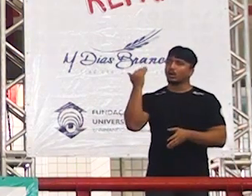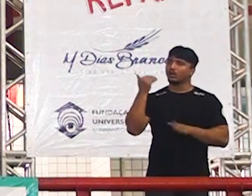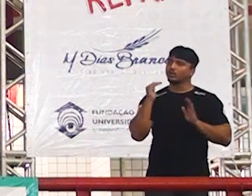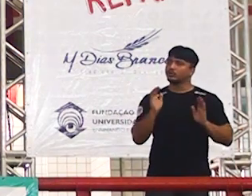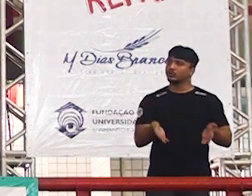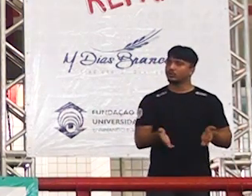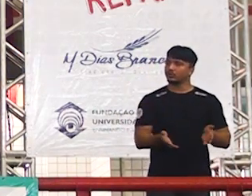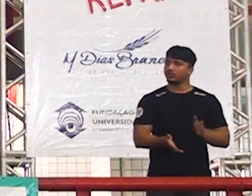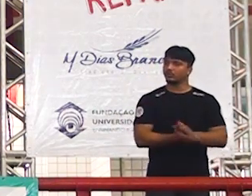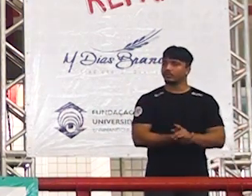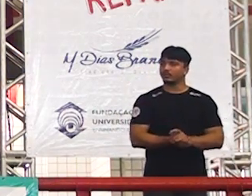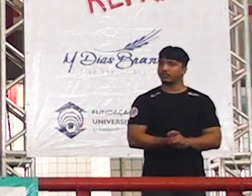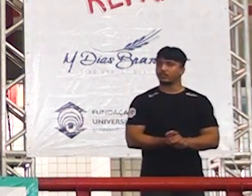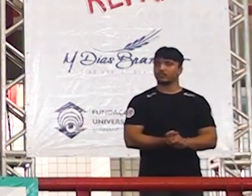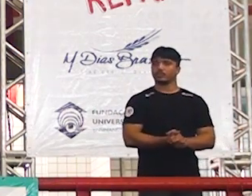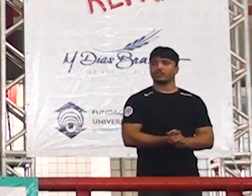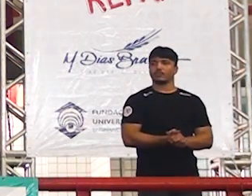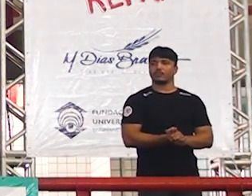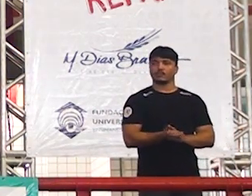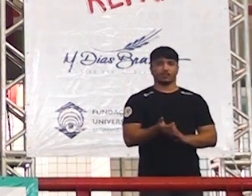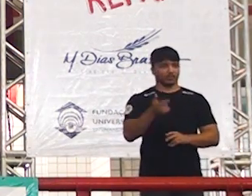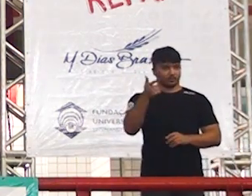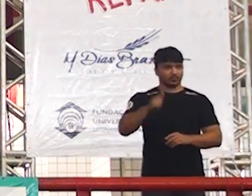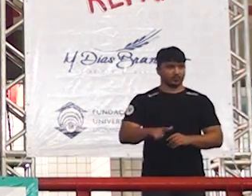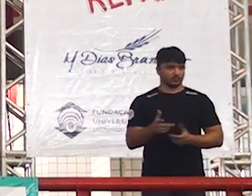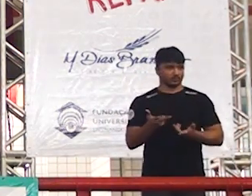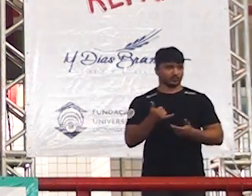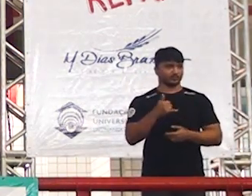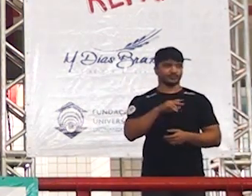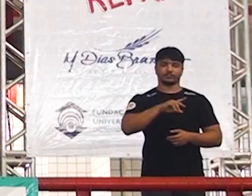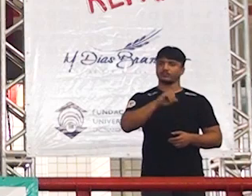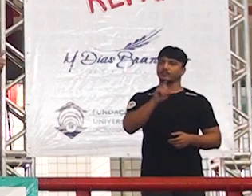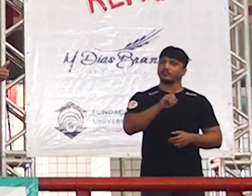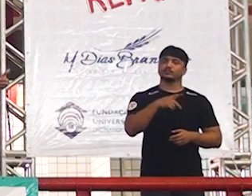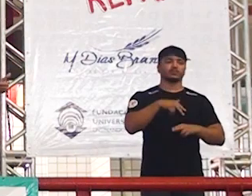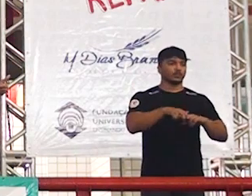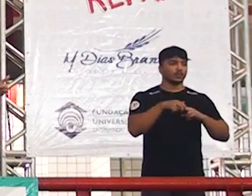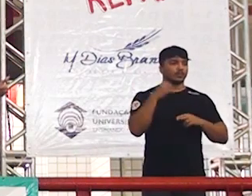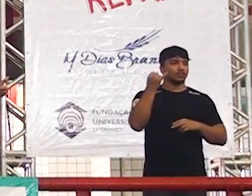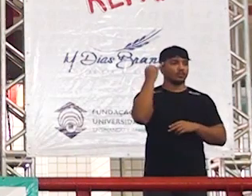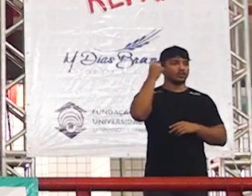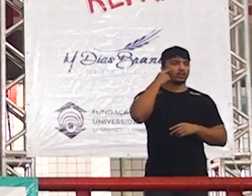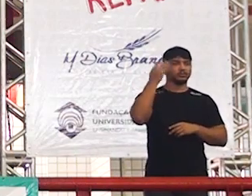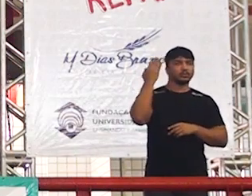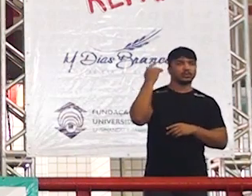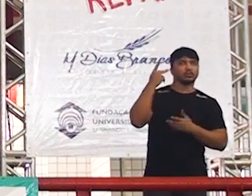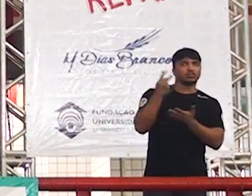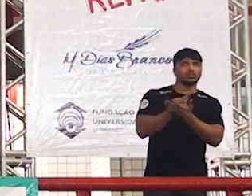infantil. Você não vai fazer tema que já caiu. Por isso que é importante saber o que já caiu, tá?